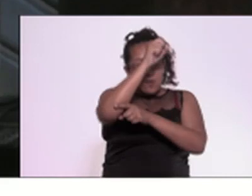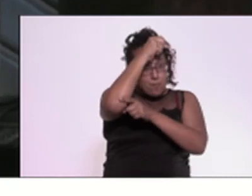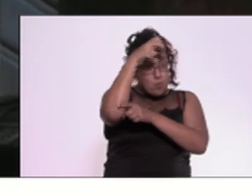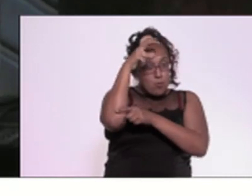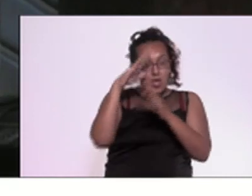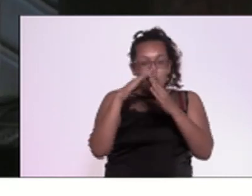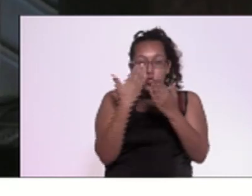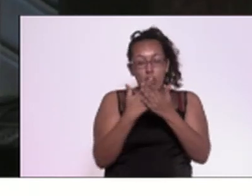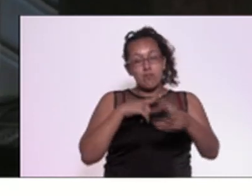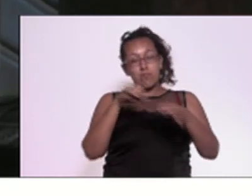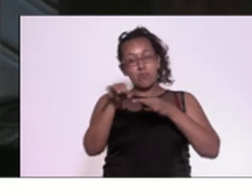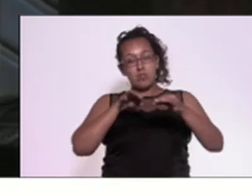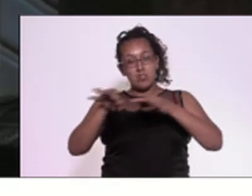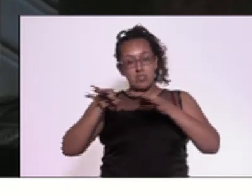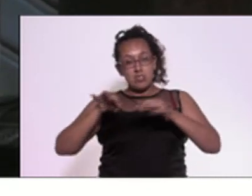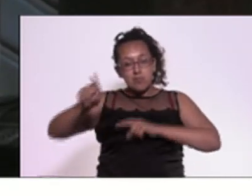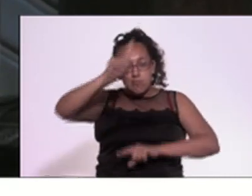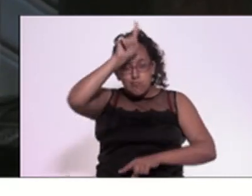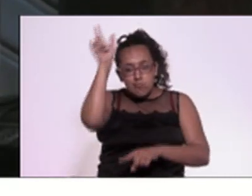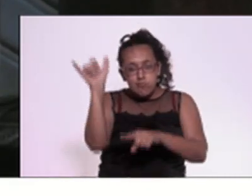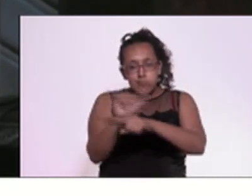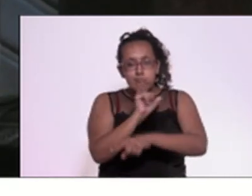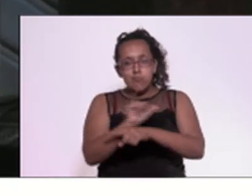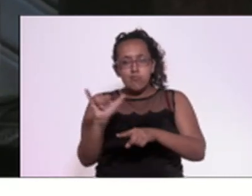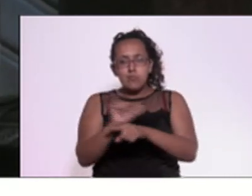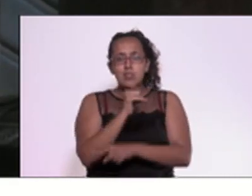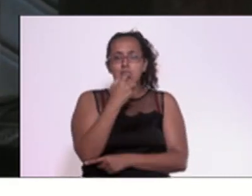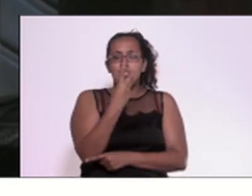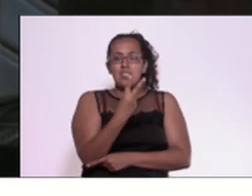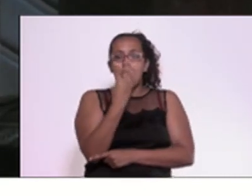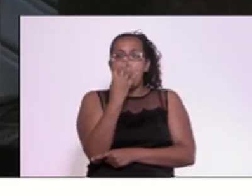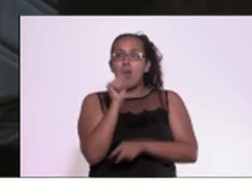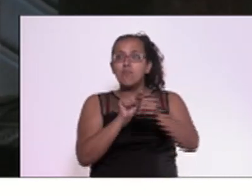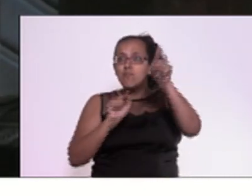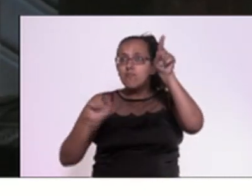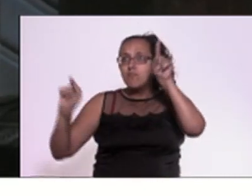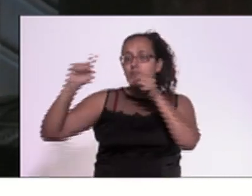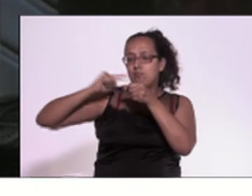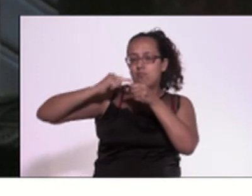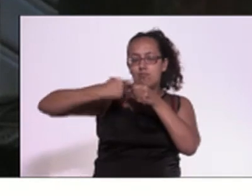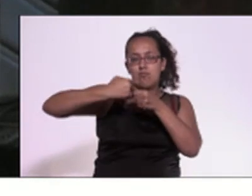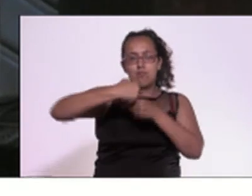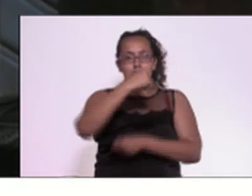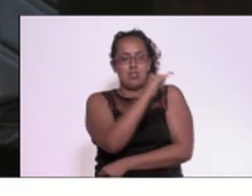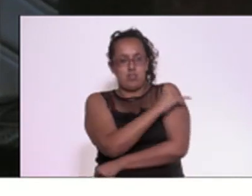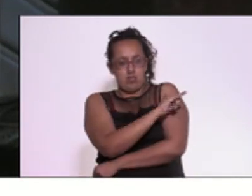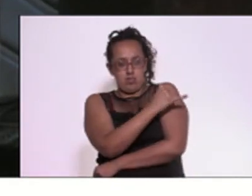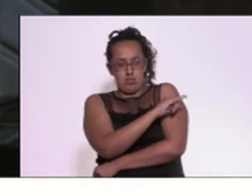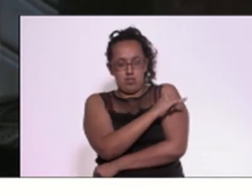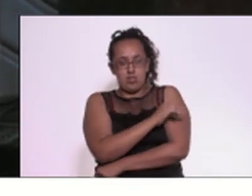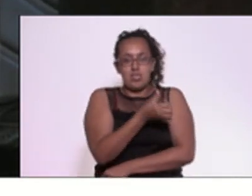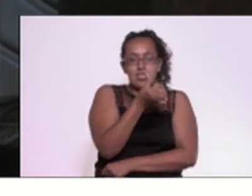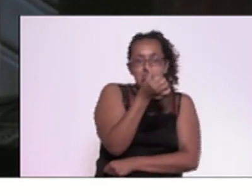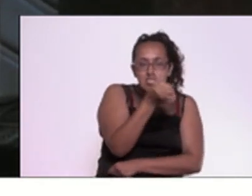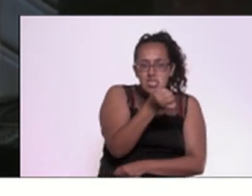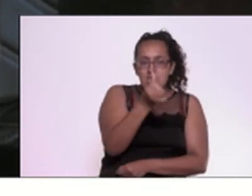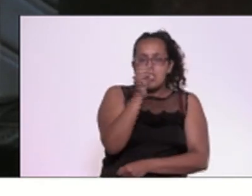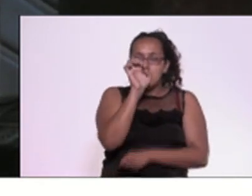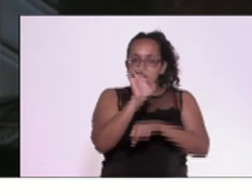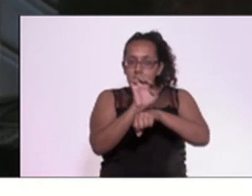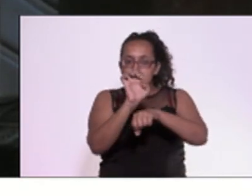O Ponto Cine, ele vem e muda a cara do bairro, né? Fomenta comércio, né?